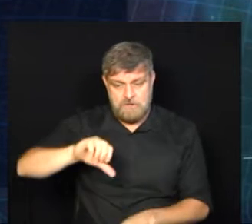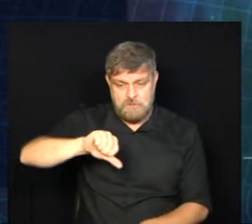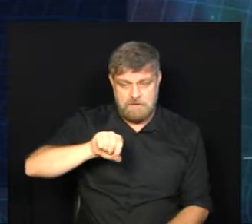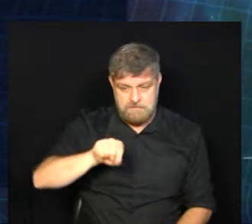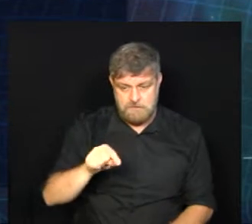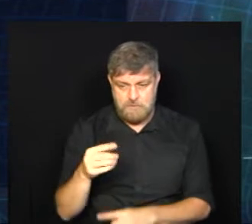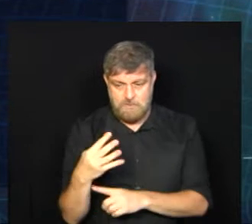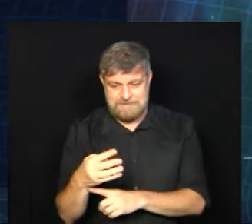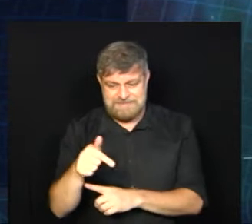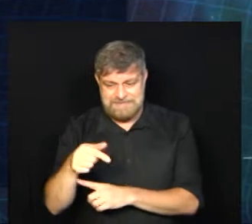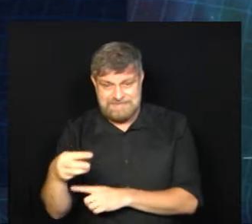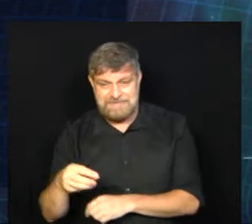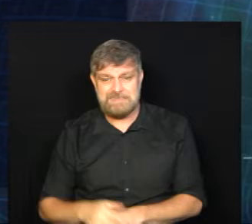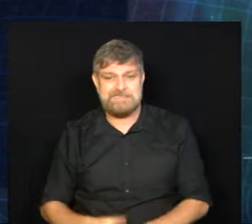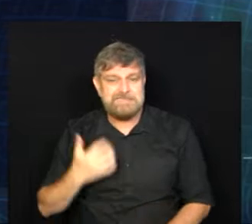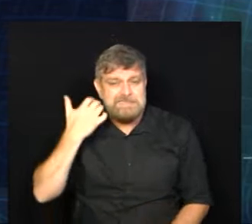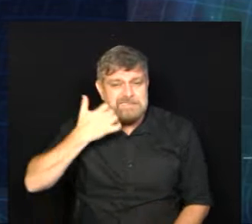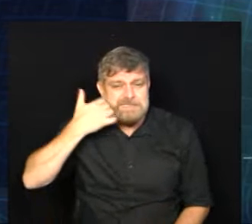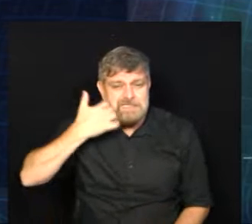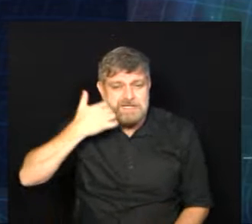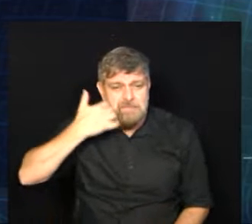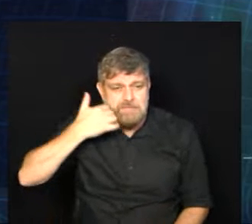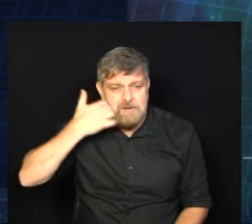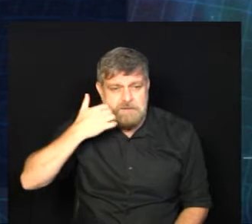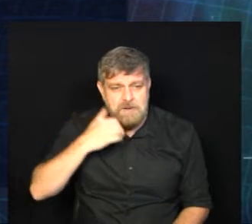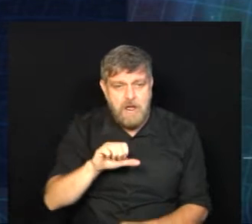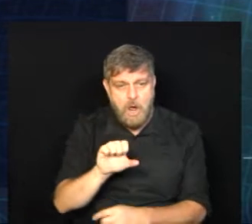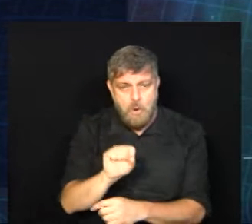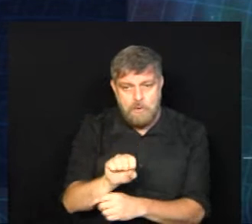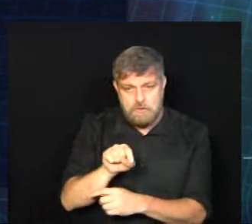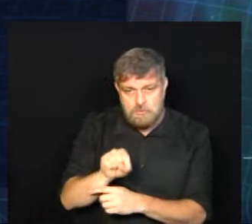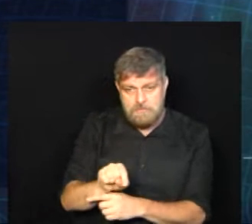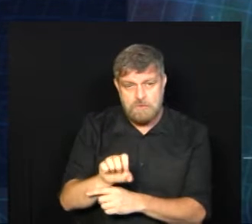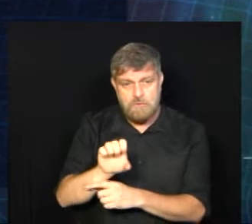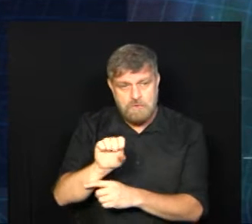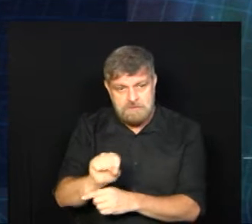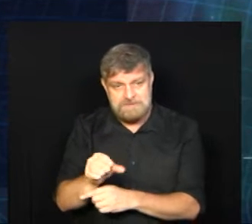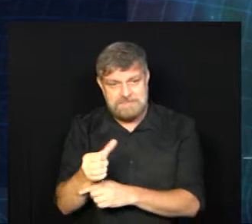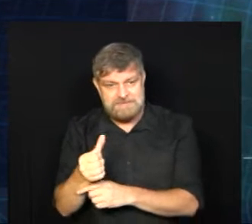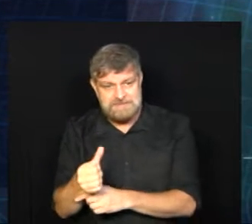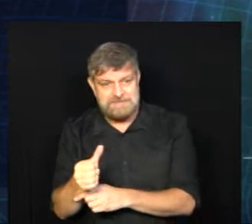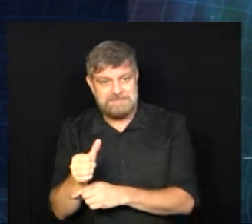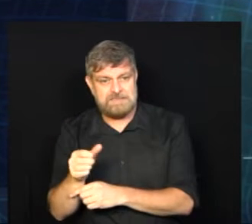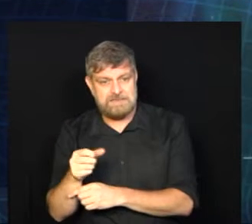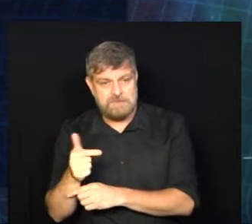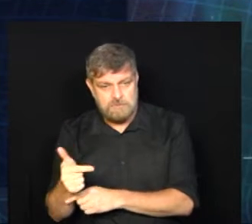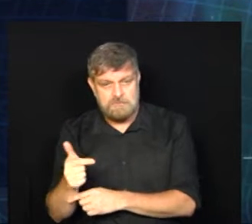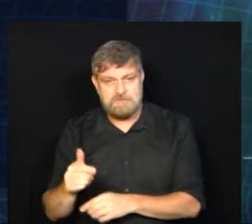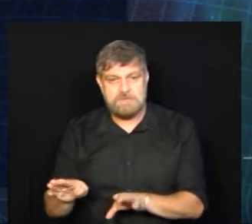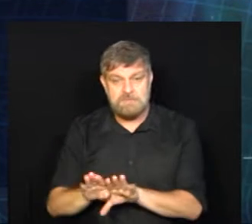9.473, Santa Bárbara do Oeste com 8.662, Hortolândia